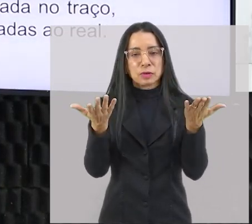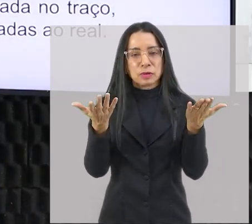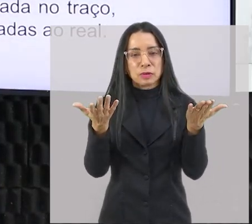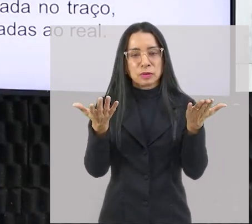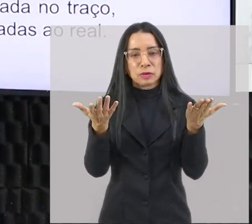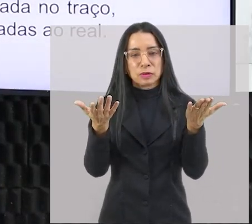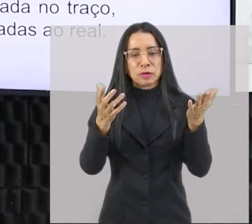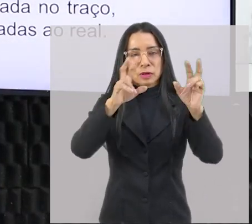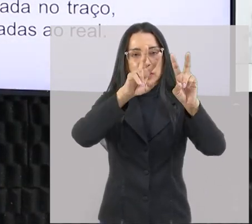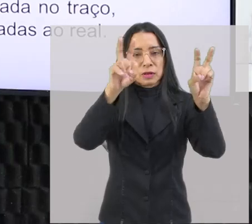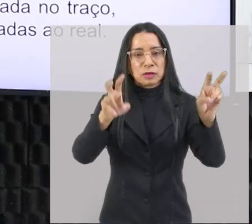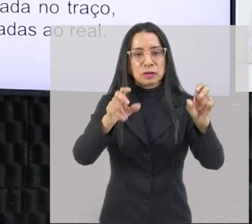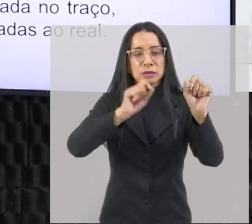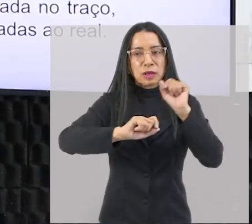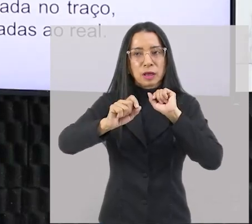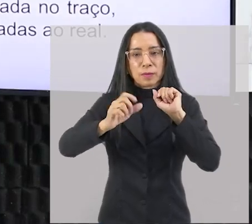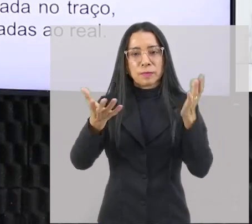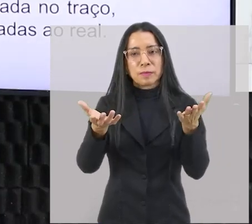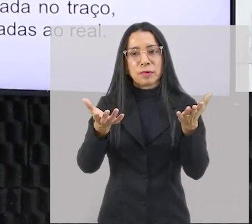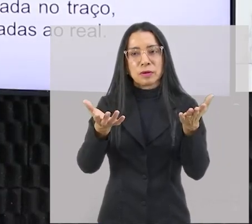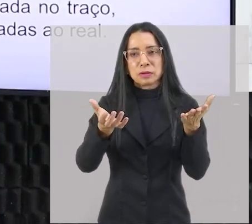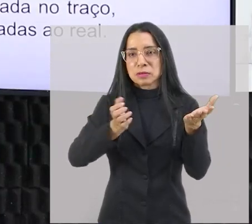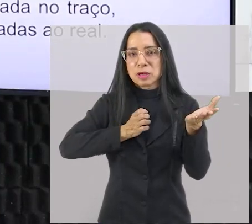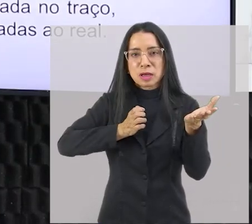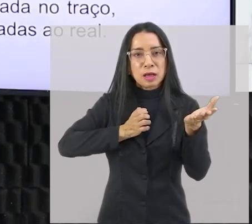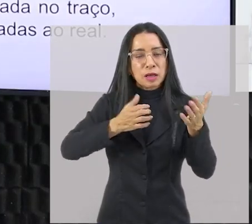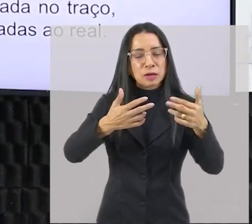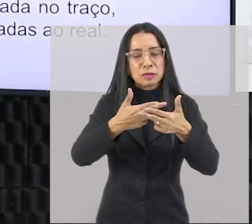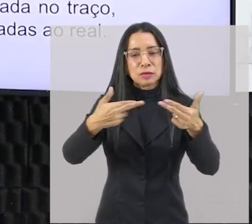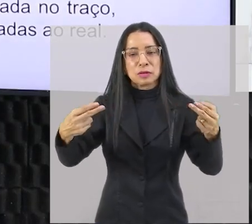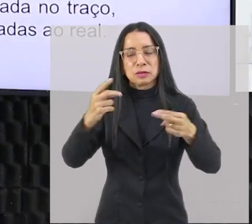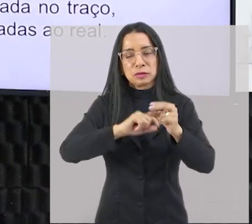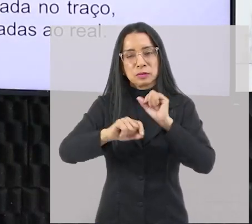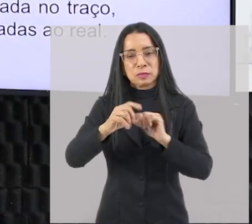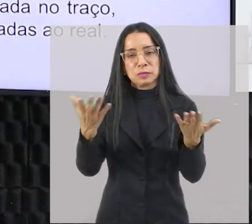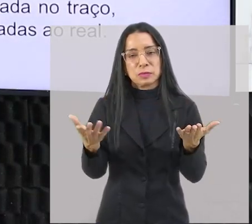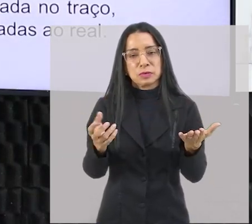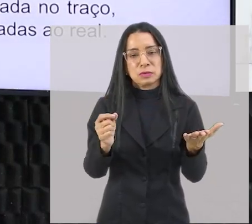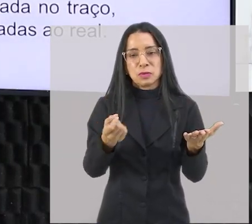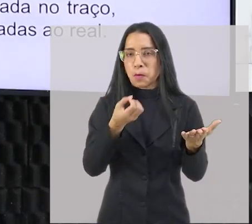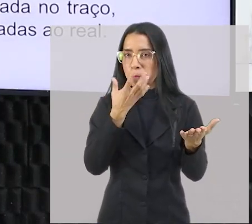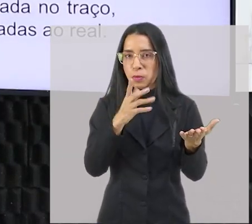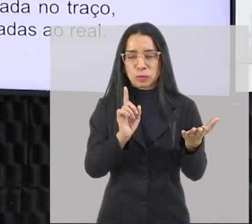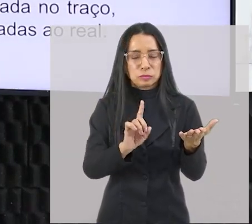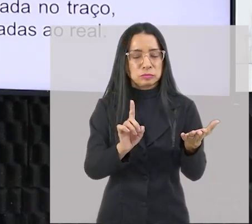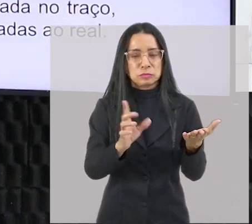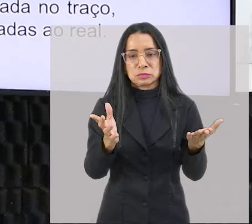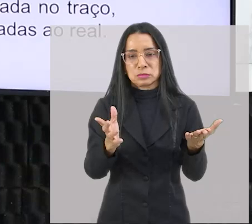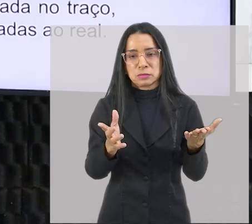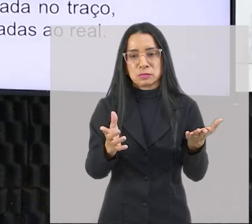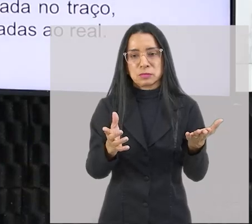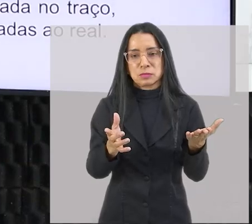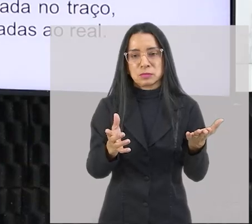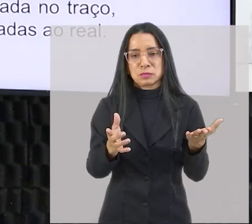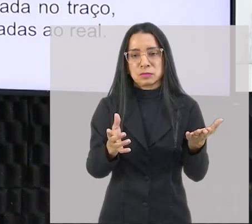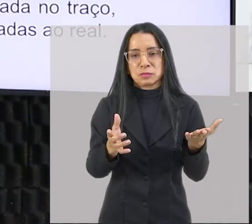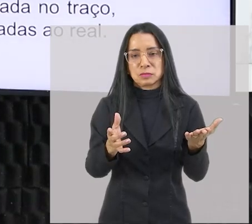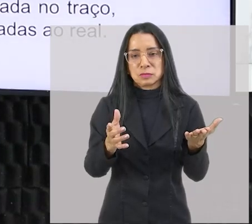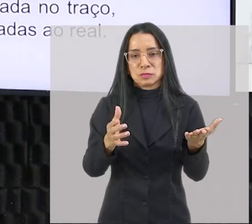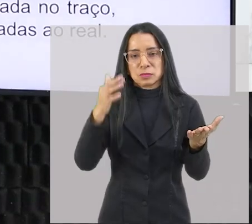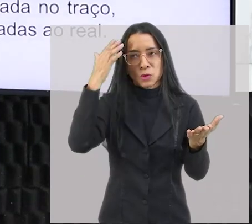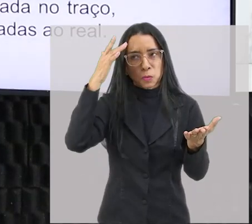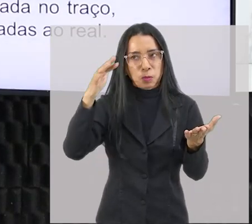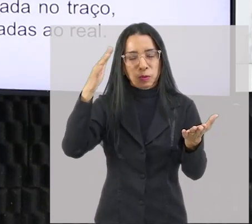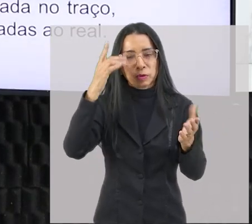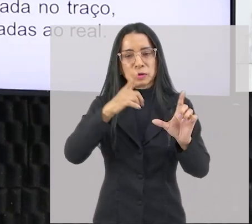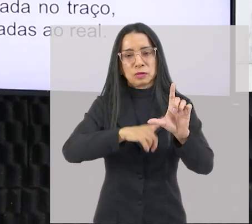forma, temas ricos de elementos, né, bom não é, né? Do onírico, do sonho, daquilo que